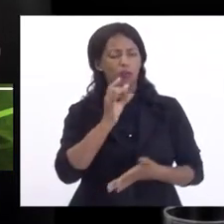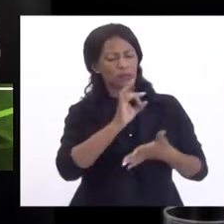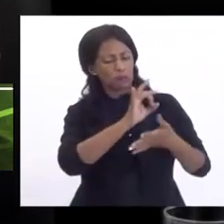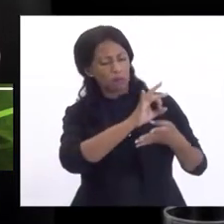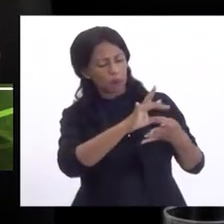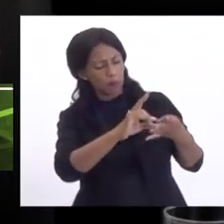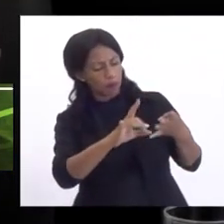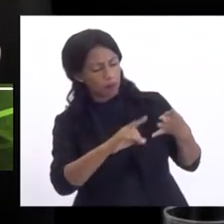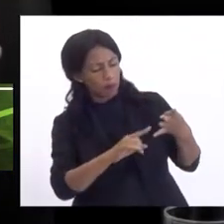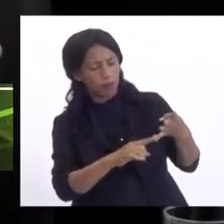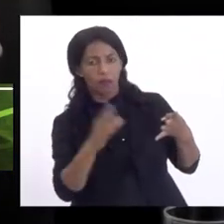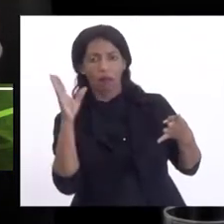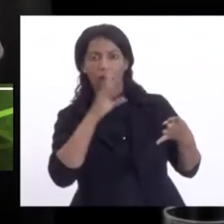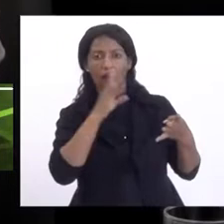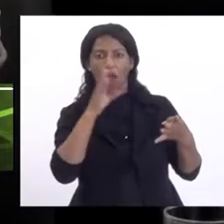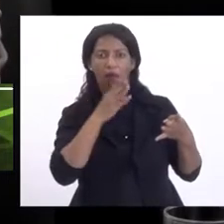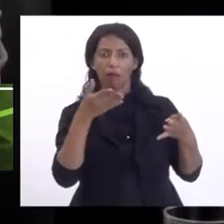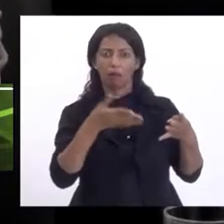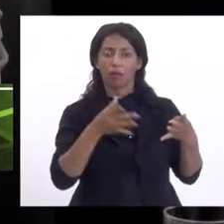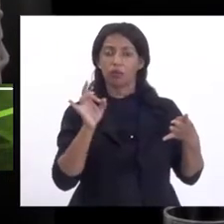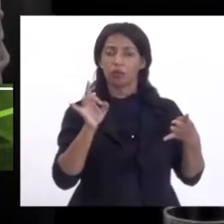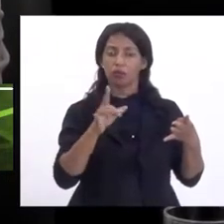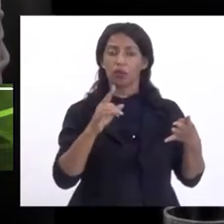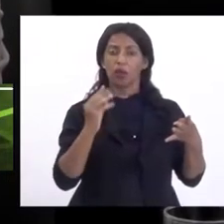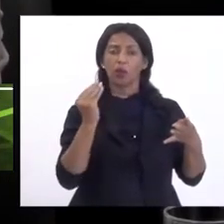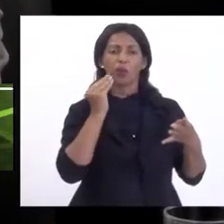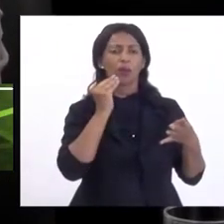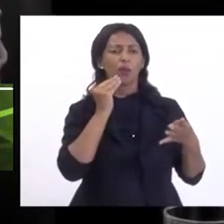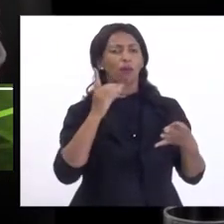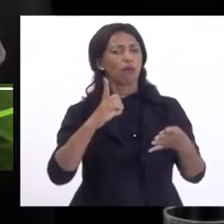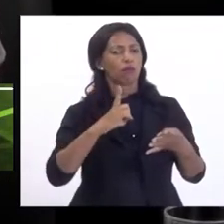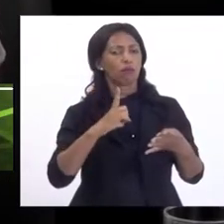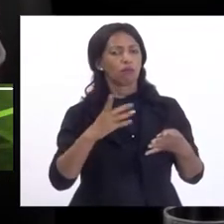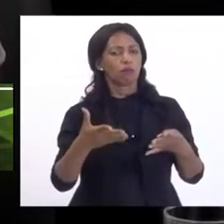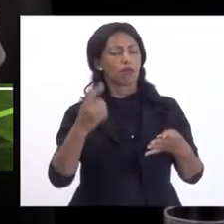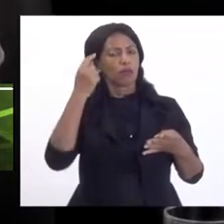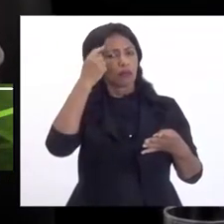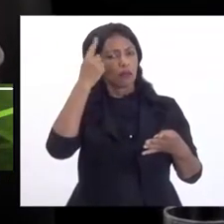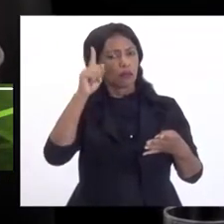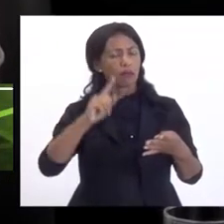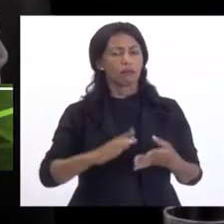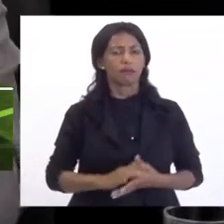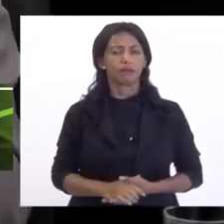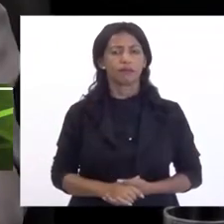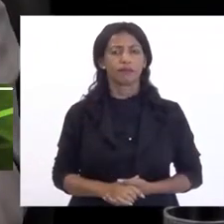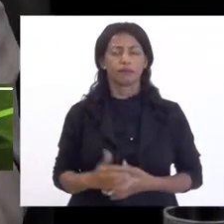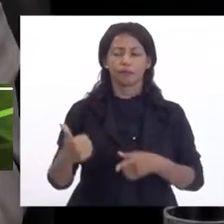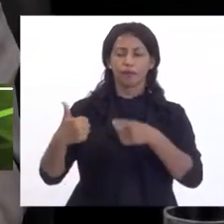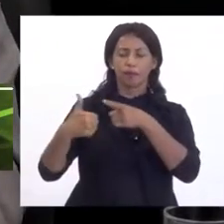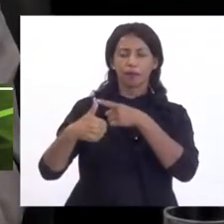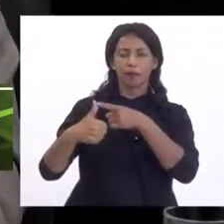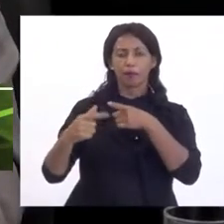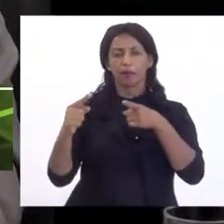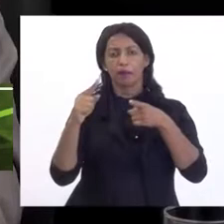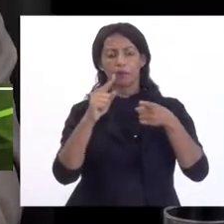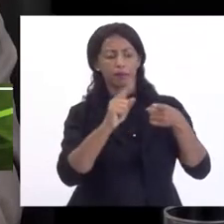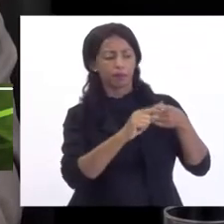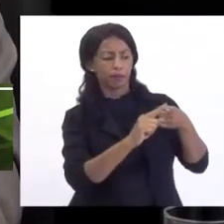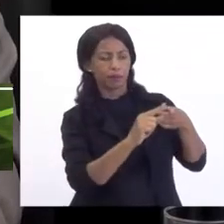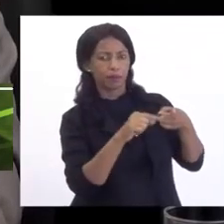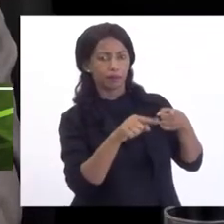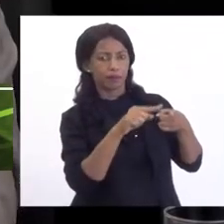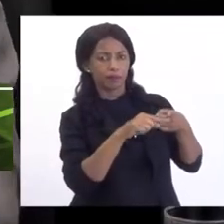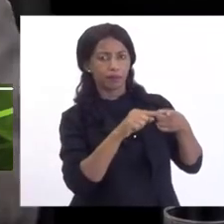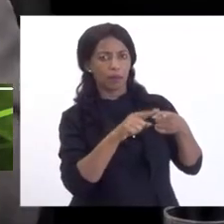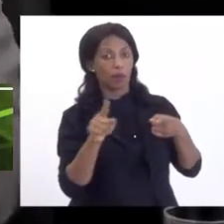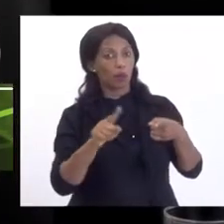um aqui rapidamente, só para que a gente pudesse ter ideia. O primeiro tópico diz respeito ao